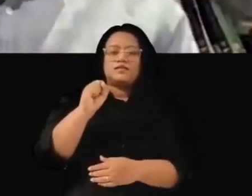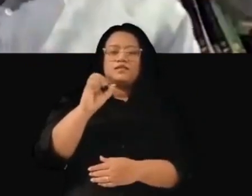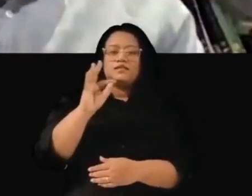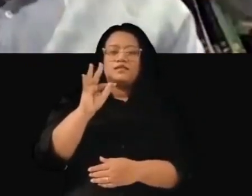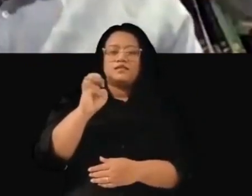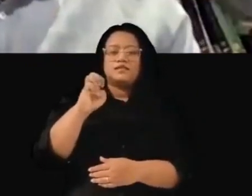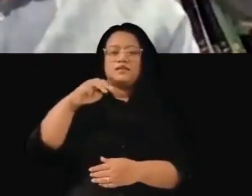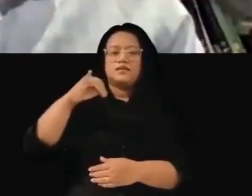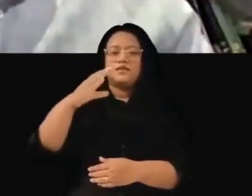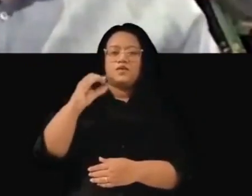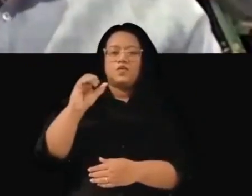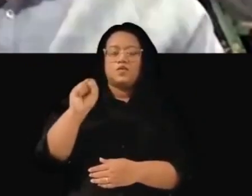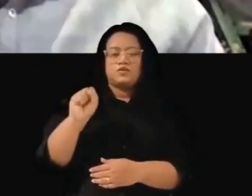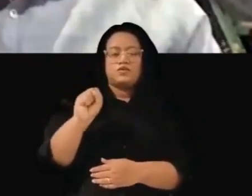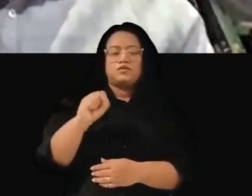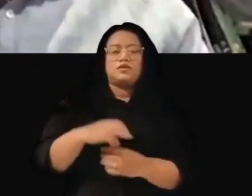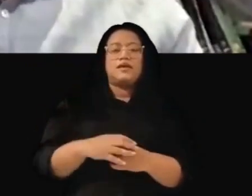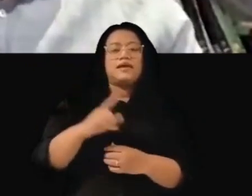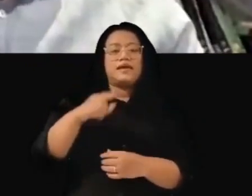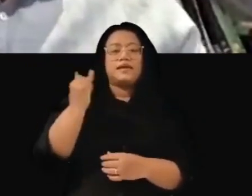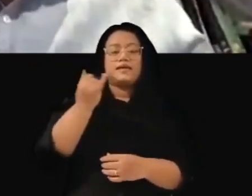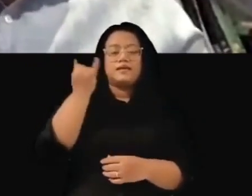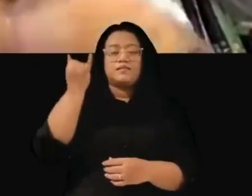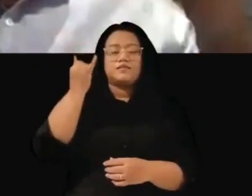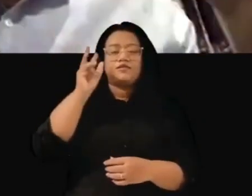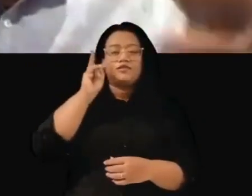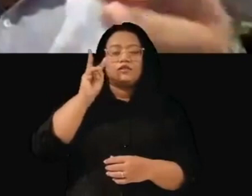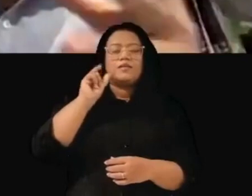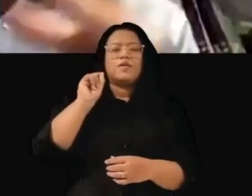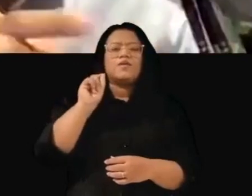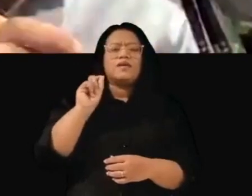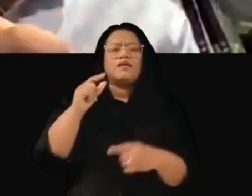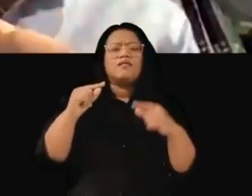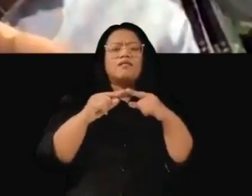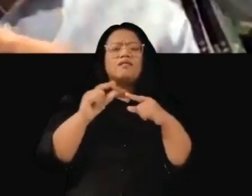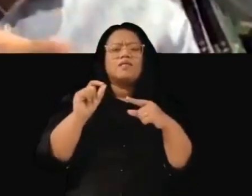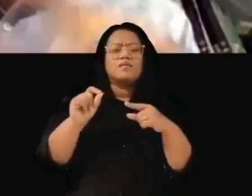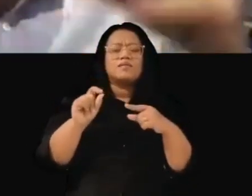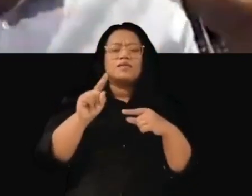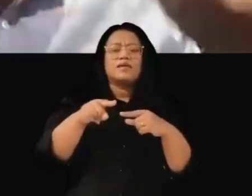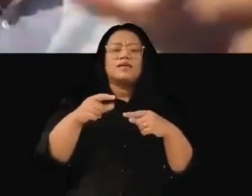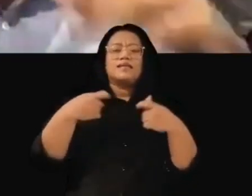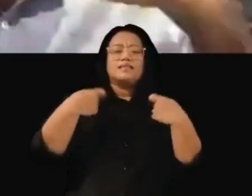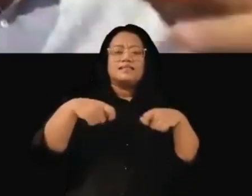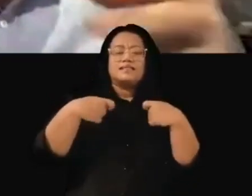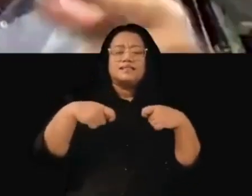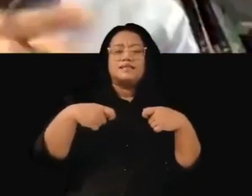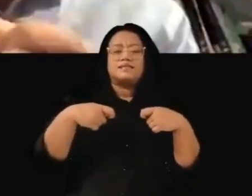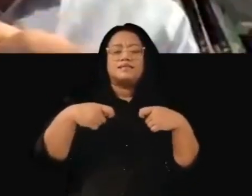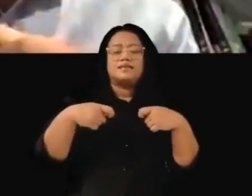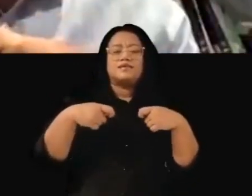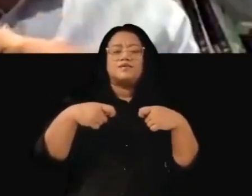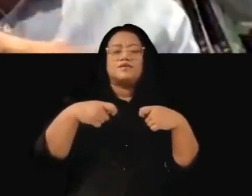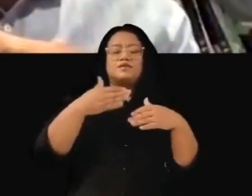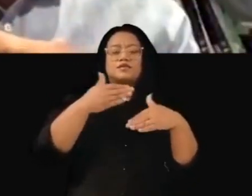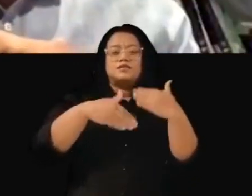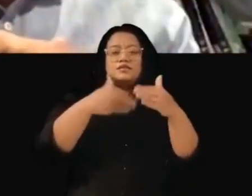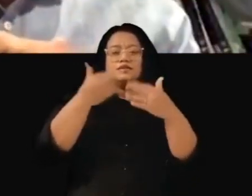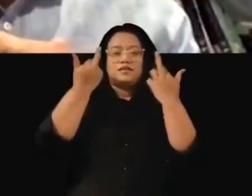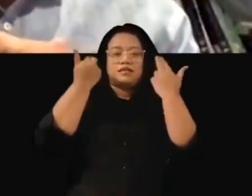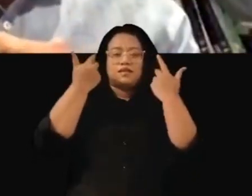mas é sempre bom relembrar, os serviços ecossistêmicos seriam aqueles necessários para a reprodução do sistema natural em